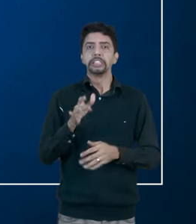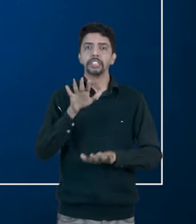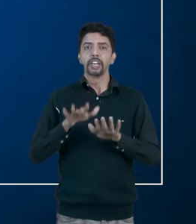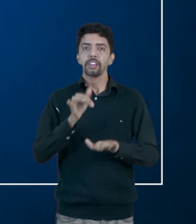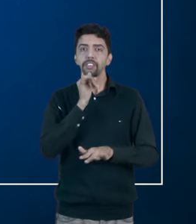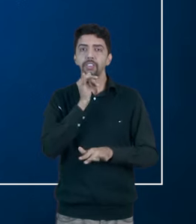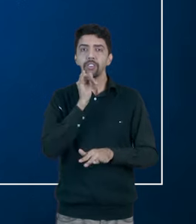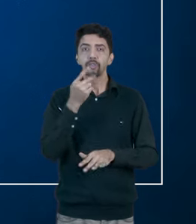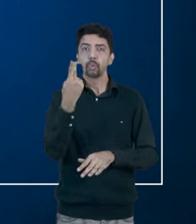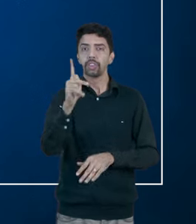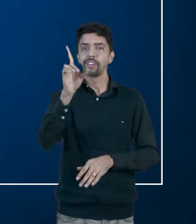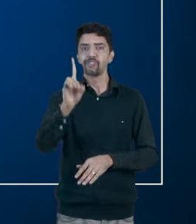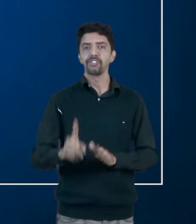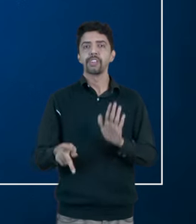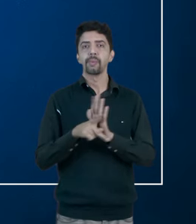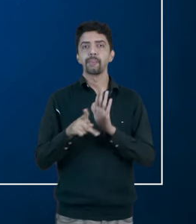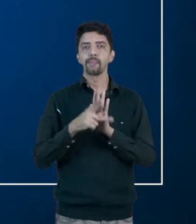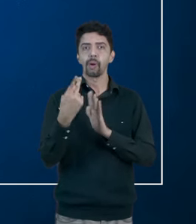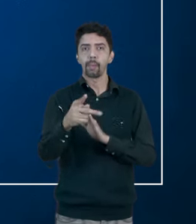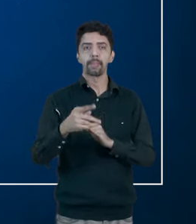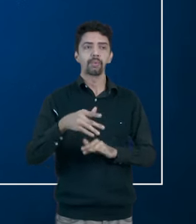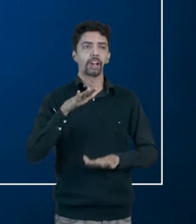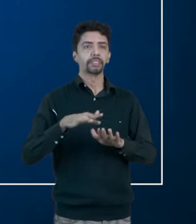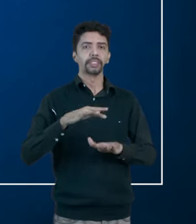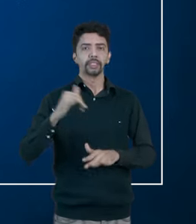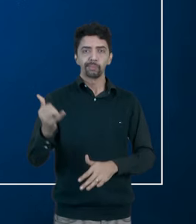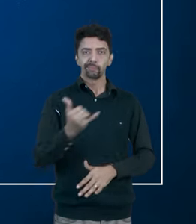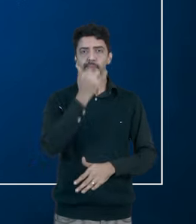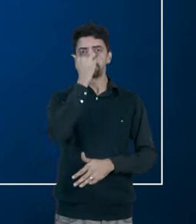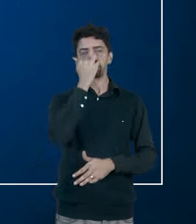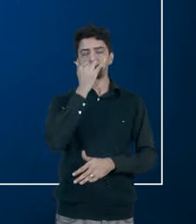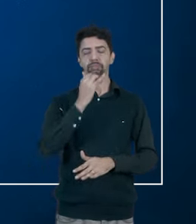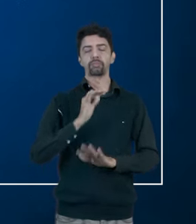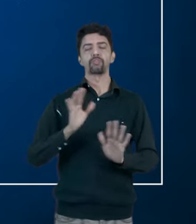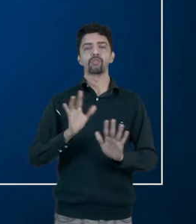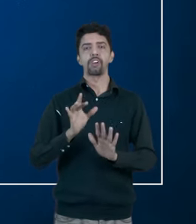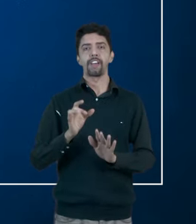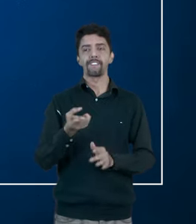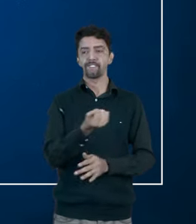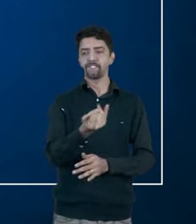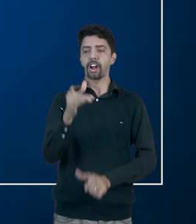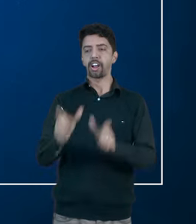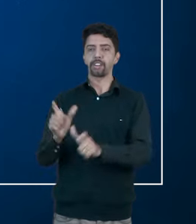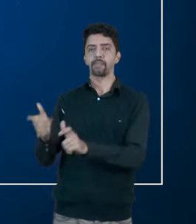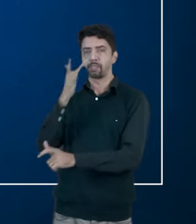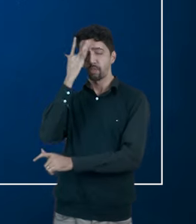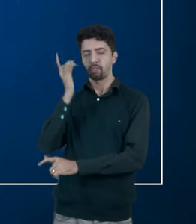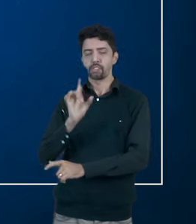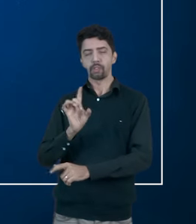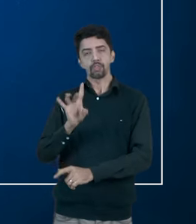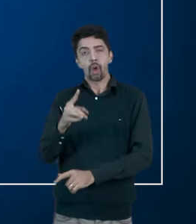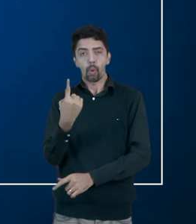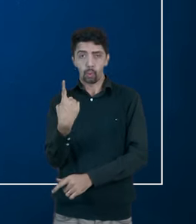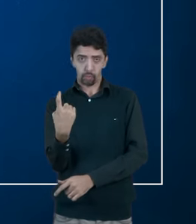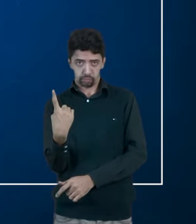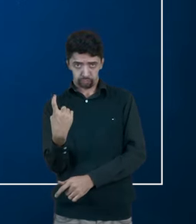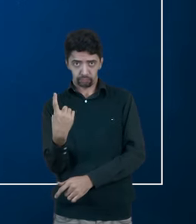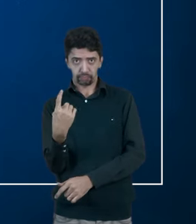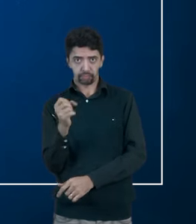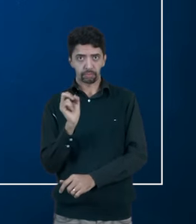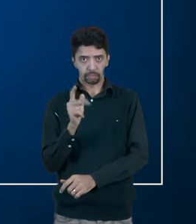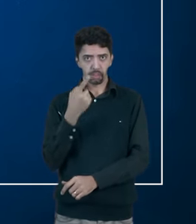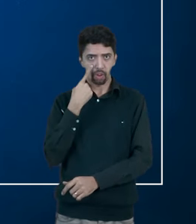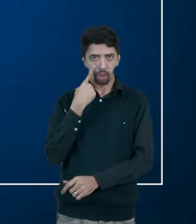o consumidor tiver seu direito pessoal violado não se trata nesse caso de uma quantidade de pessoas e sim o próprio